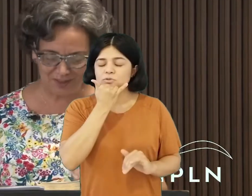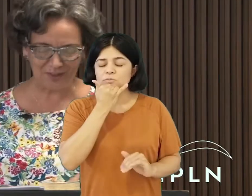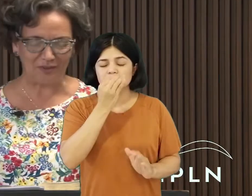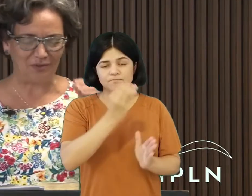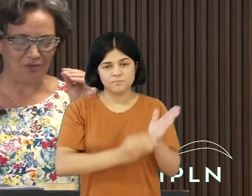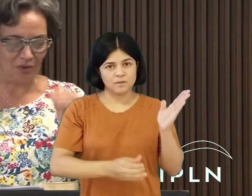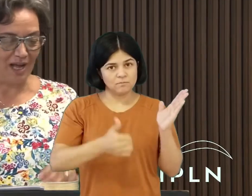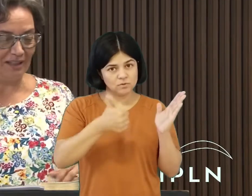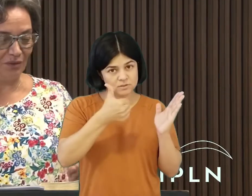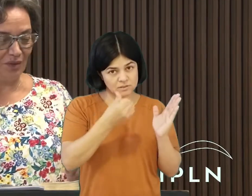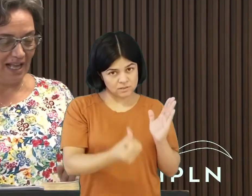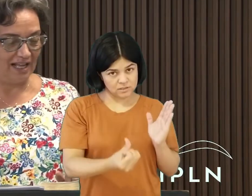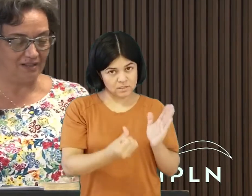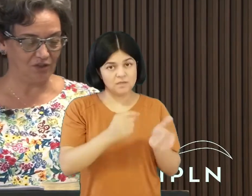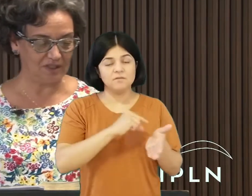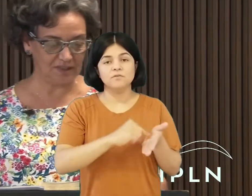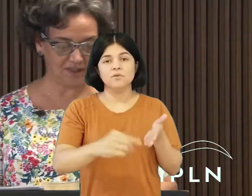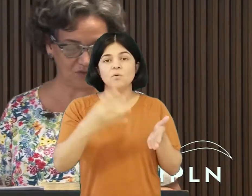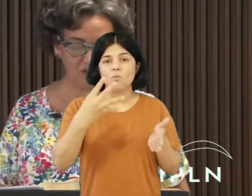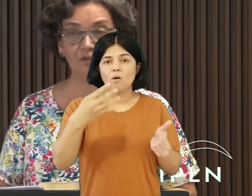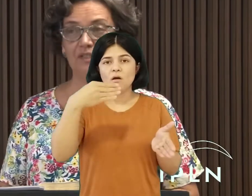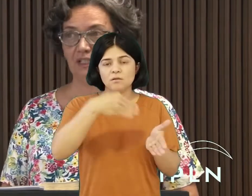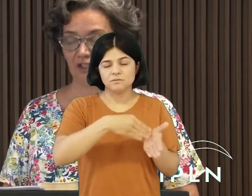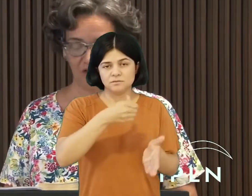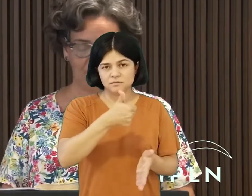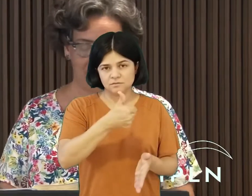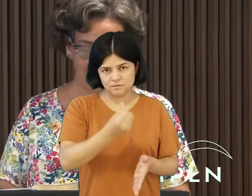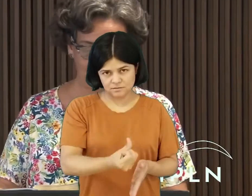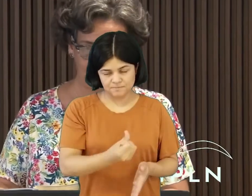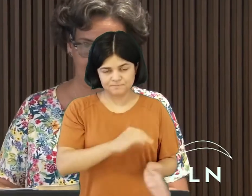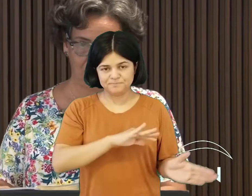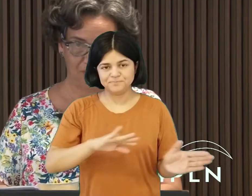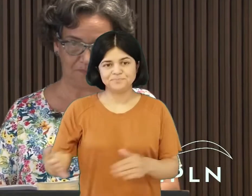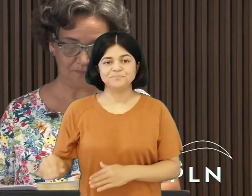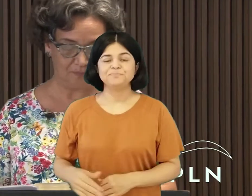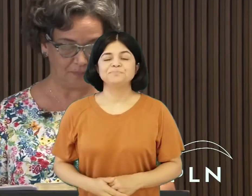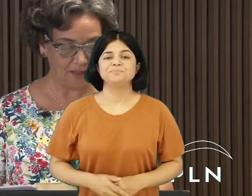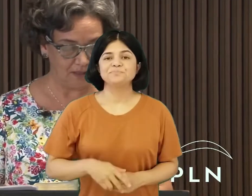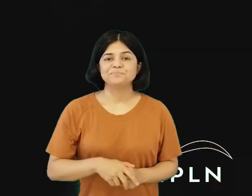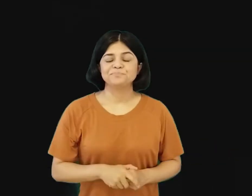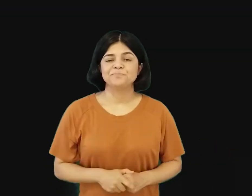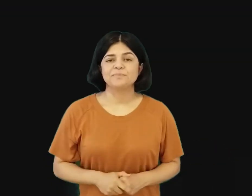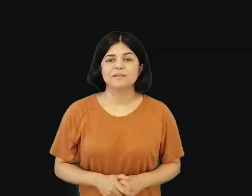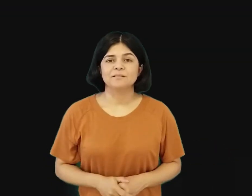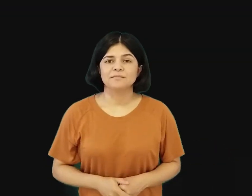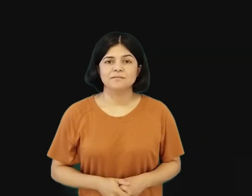16, versículos 4 a 16. Diz o seguinte a palavra do Senhor.